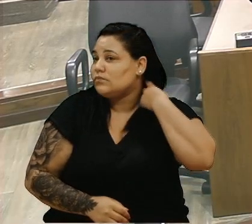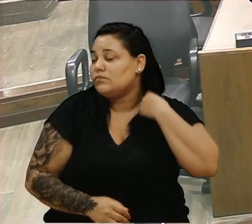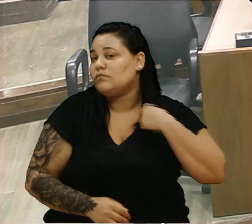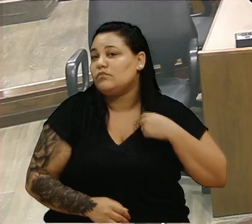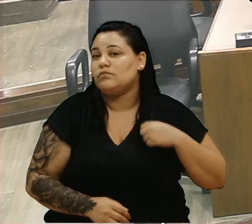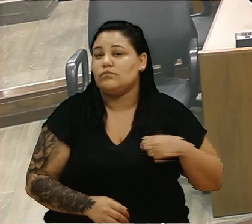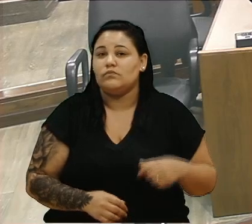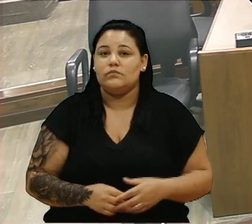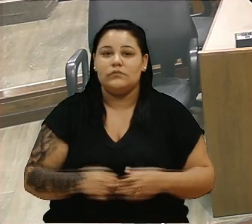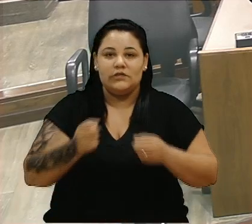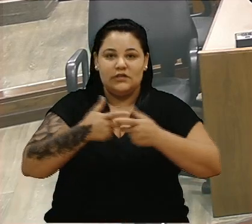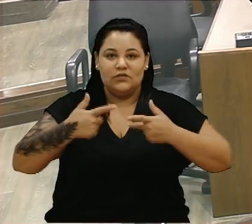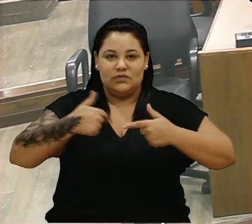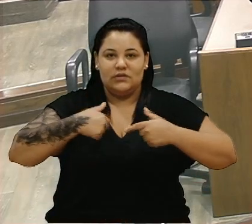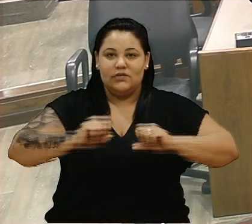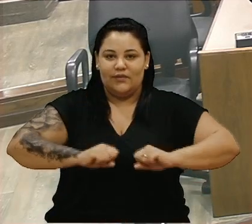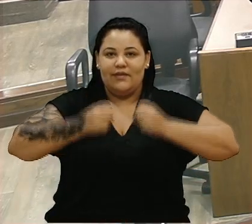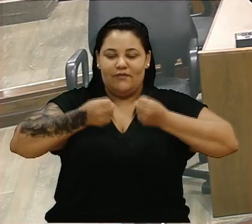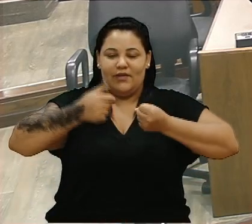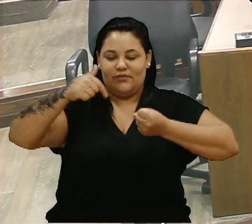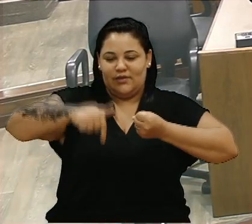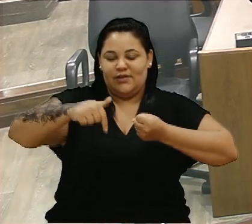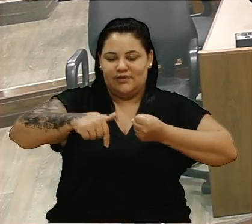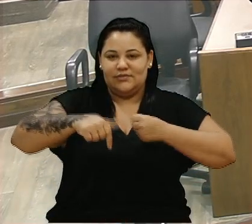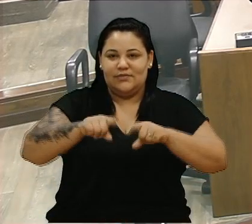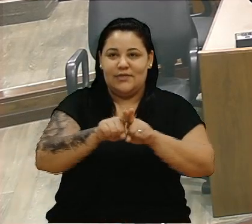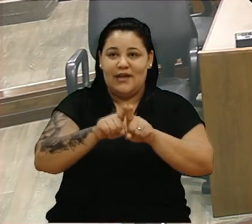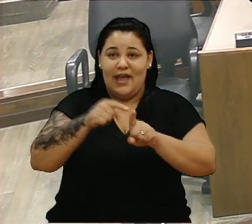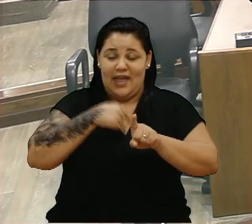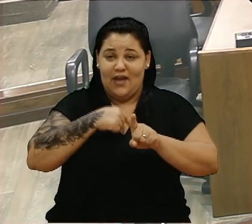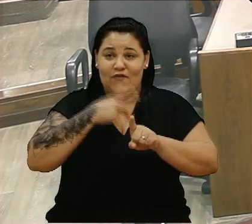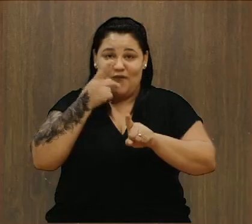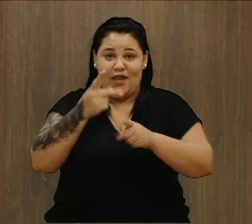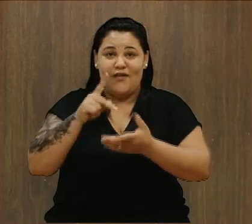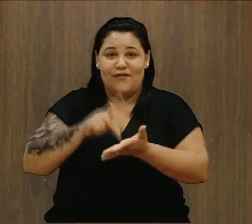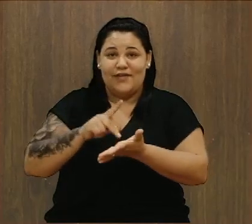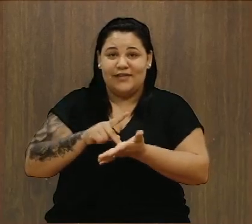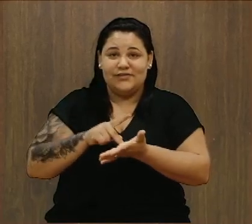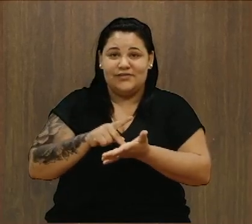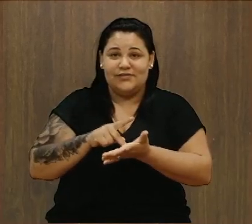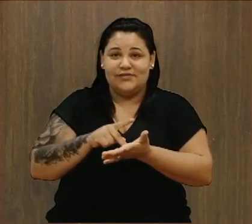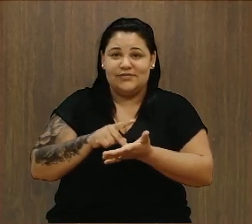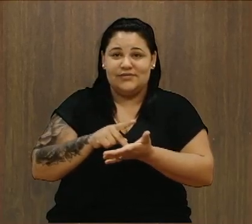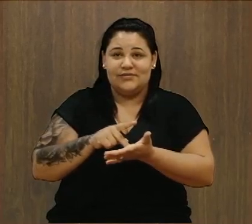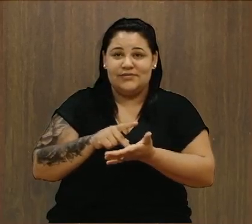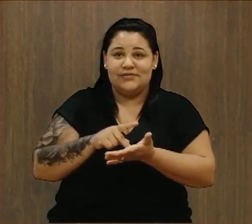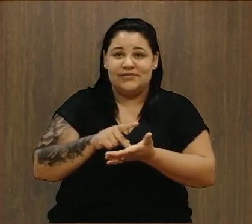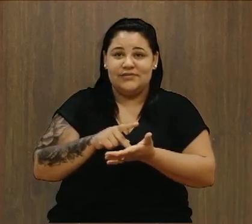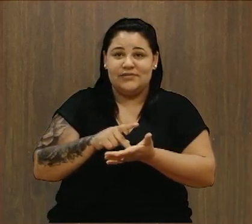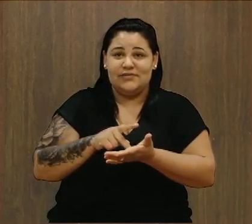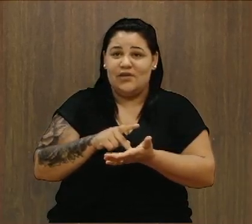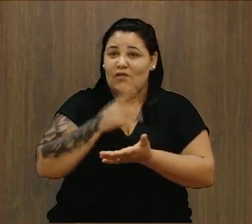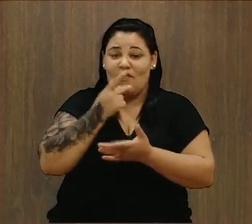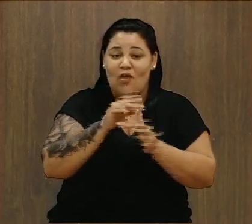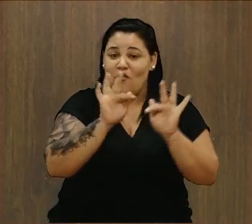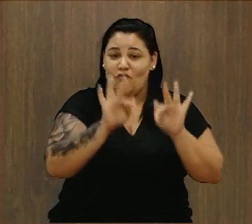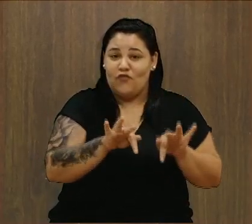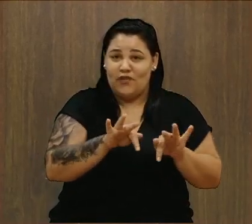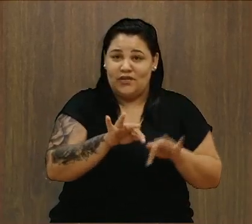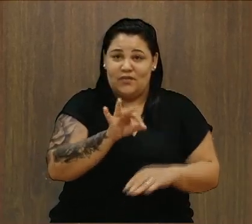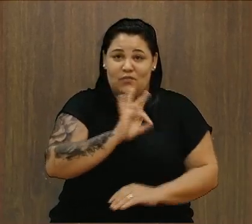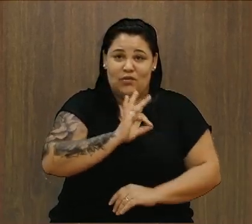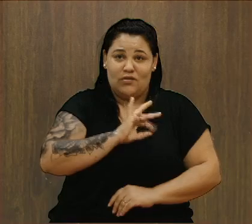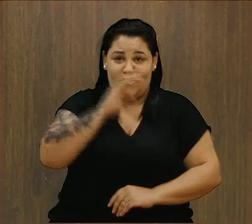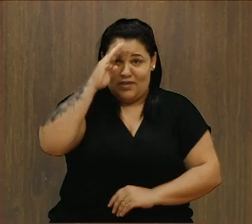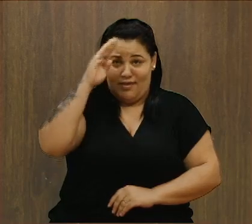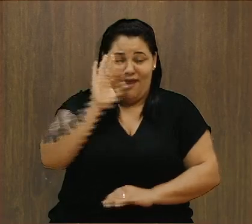Das coisas que eu defendo aqui, eu sou bem transparente em falar. Não preguei o fim da Polícia Militar em nenhum momento